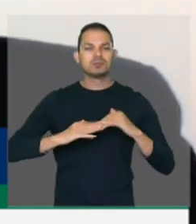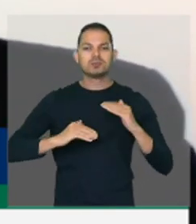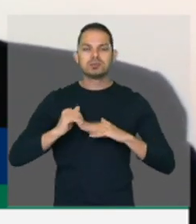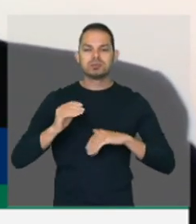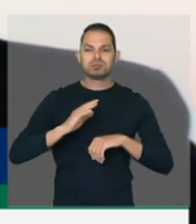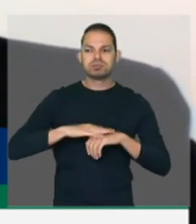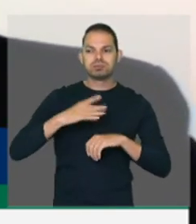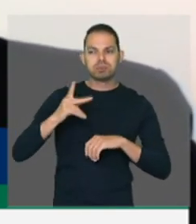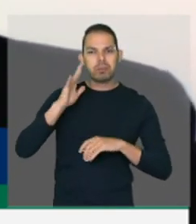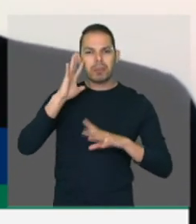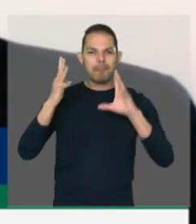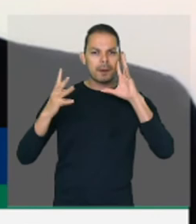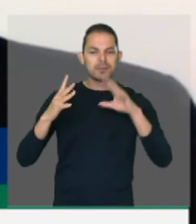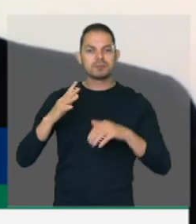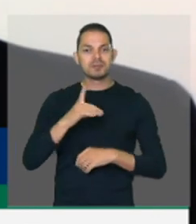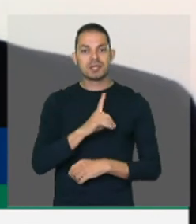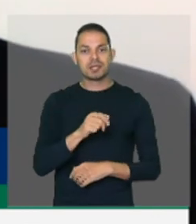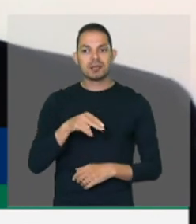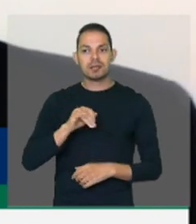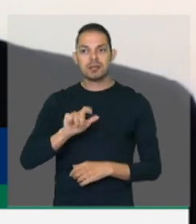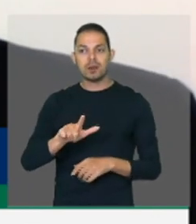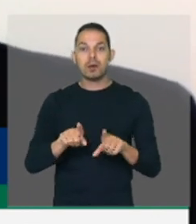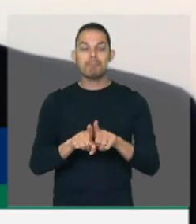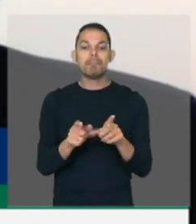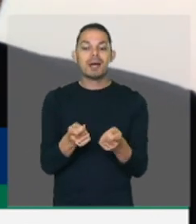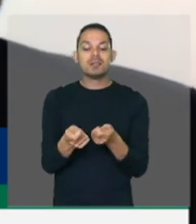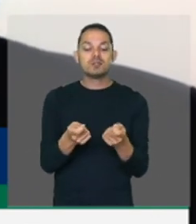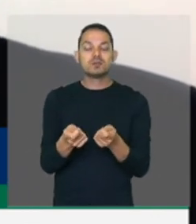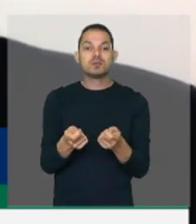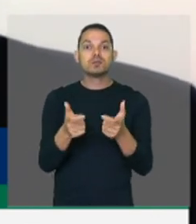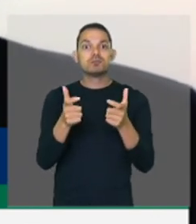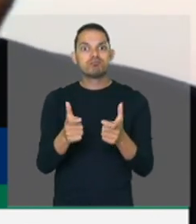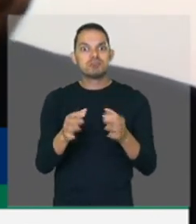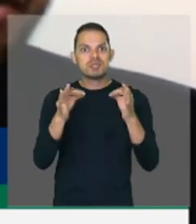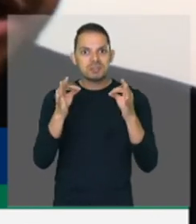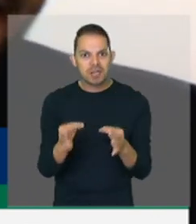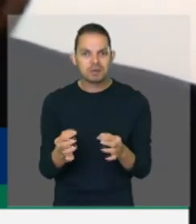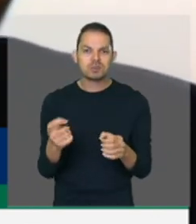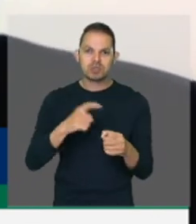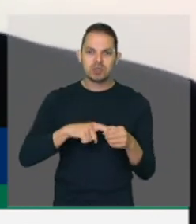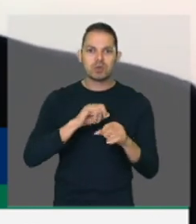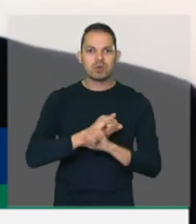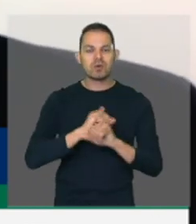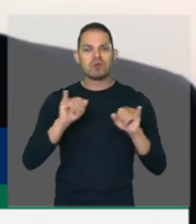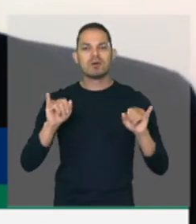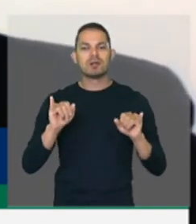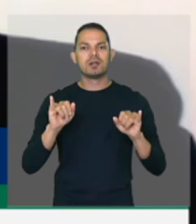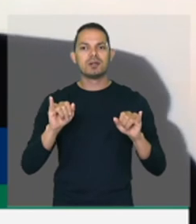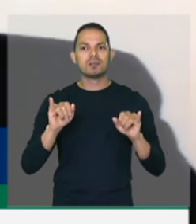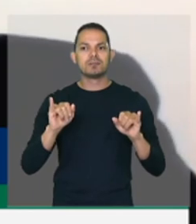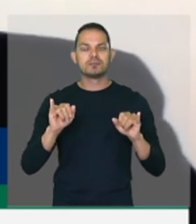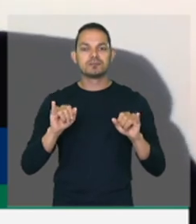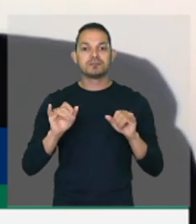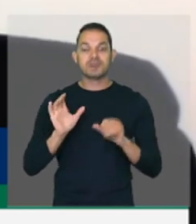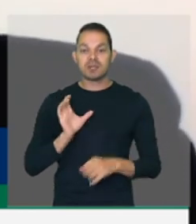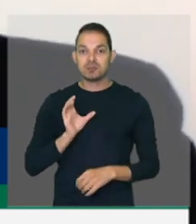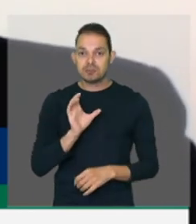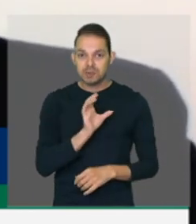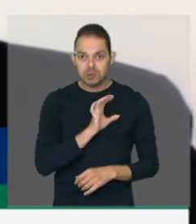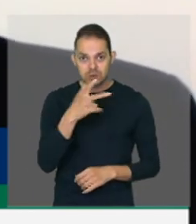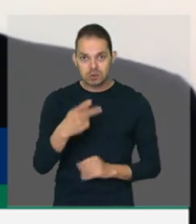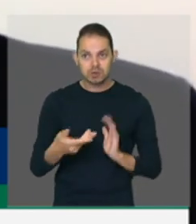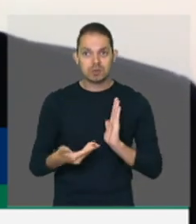deputado Daniel, mas que esse controle seja exercido na sede oportuna, e volto a repetir, nas sedes das comissões da